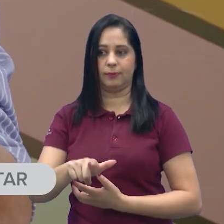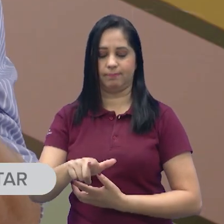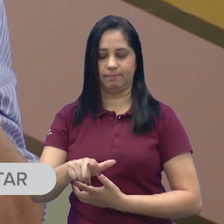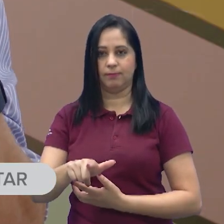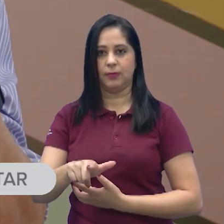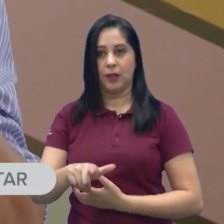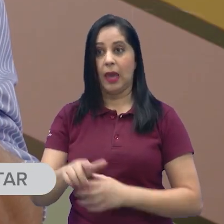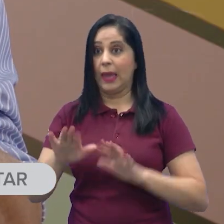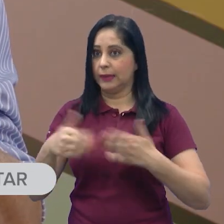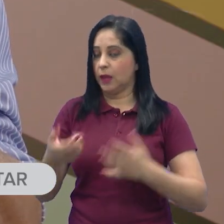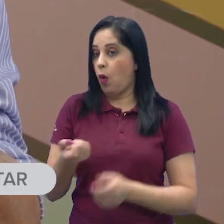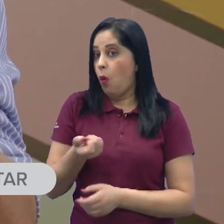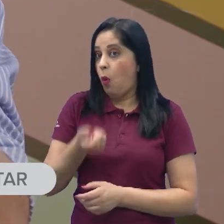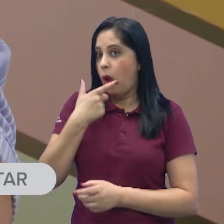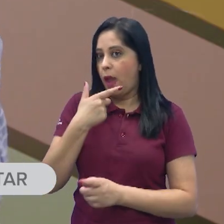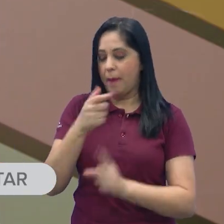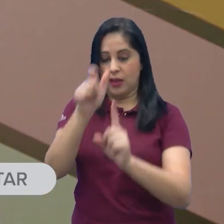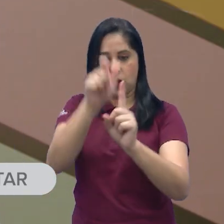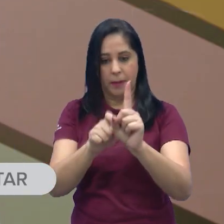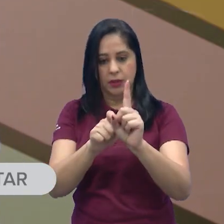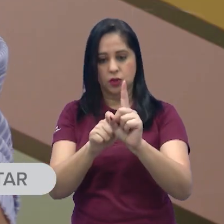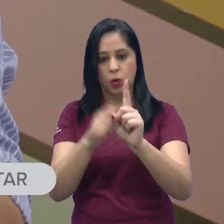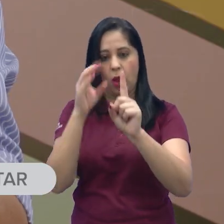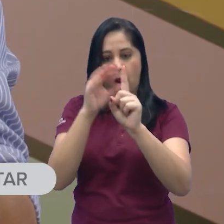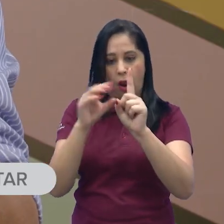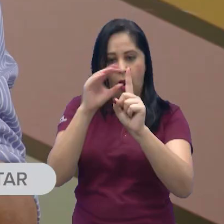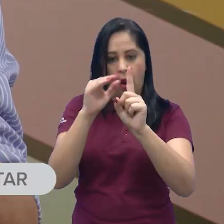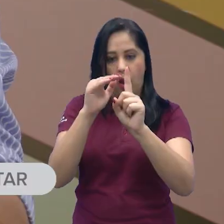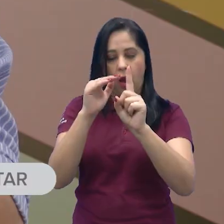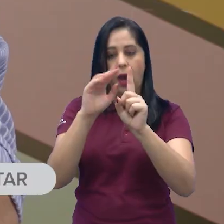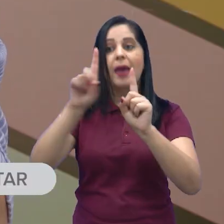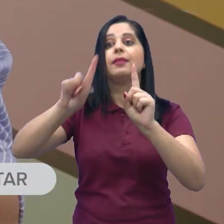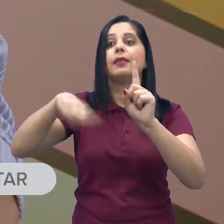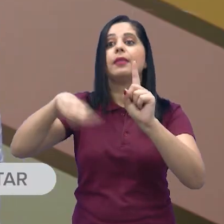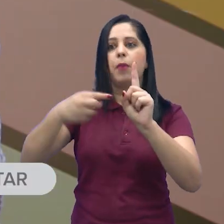ele estabiliza a pessoa. E a pessoa tem uma vida,